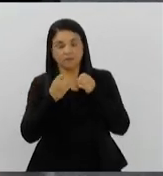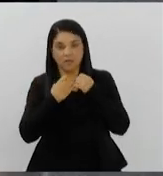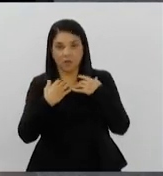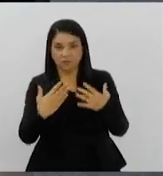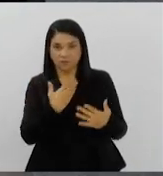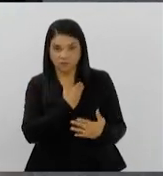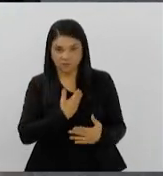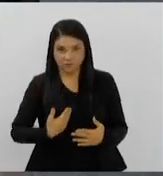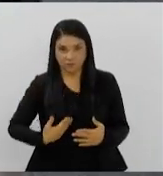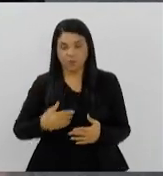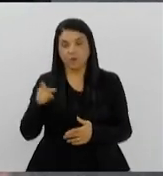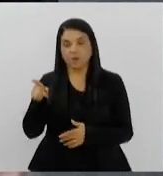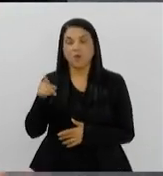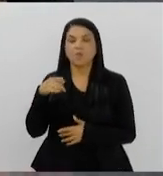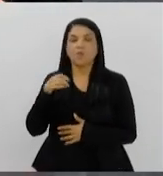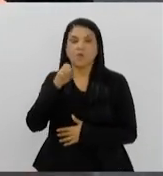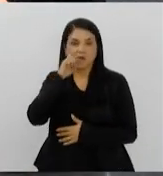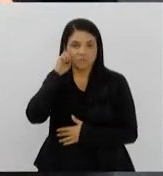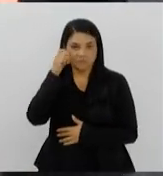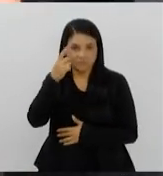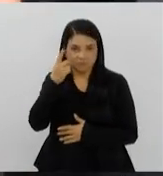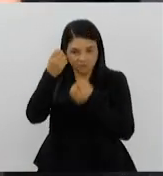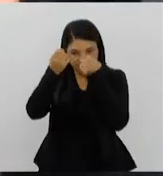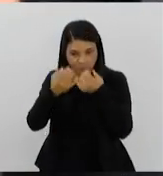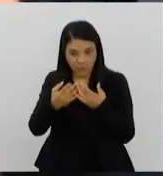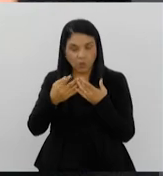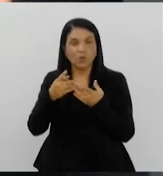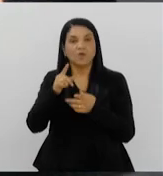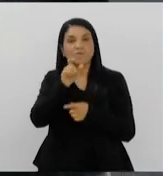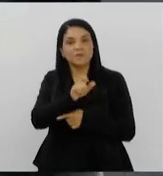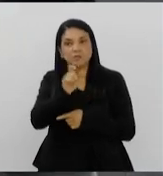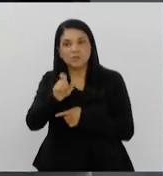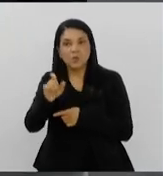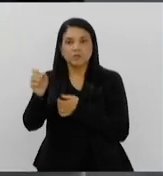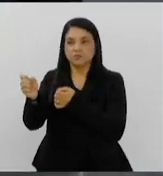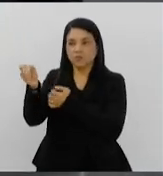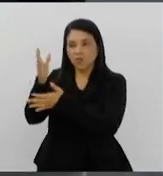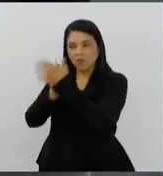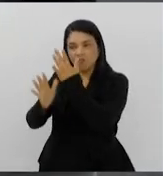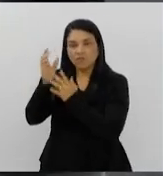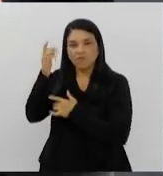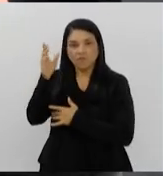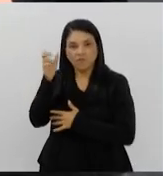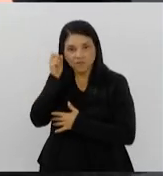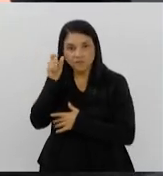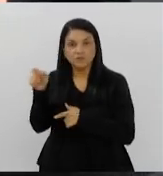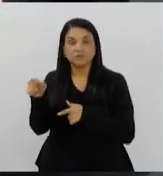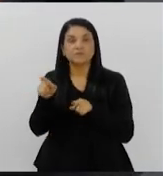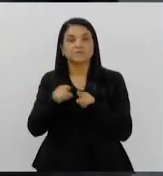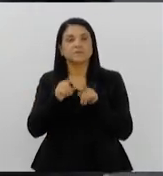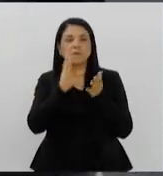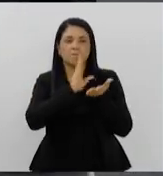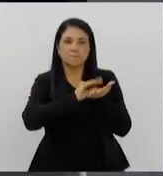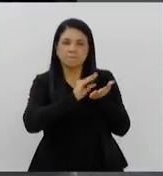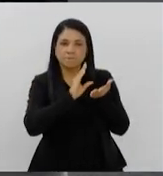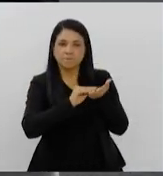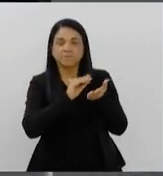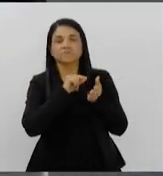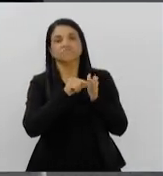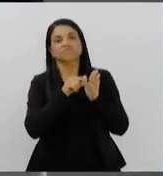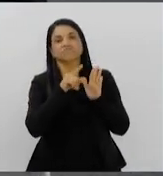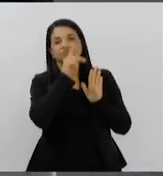pública, ouvir, como a Élica falou, diversos outros casos. Então, virão outros projetos na pauta com o tema de entregadores